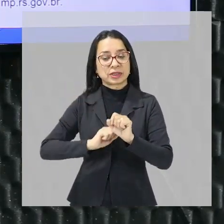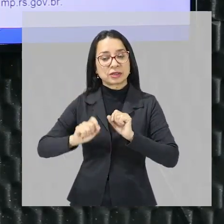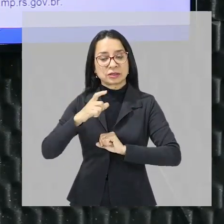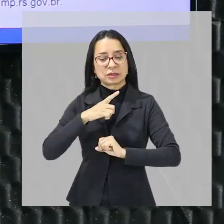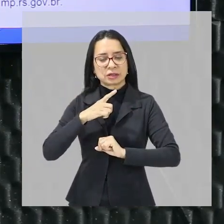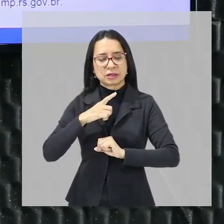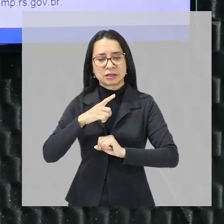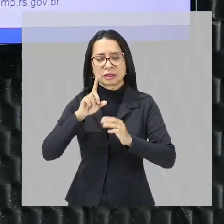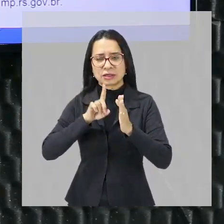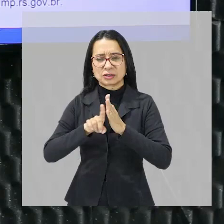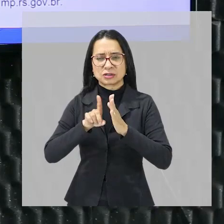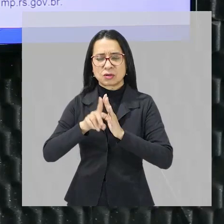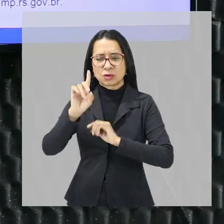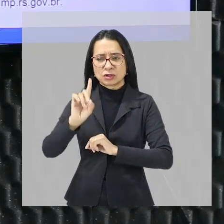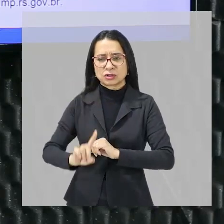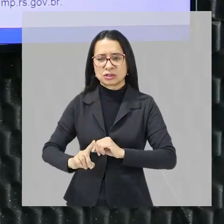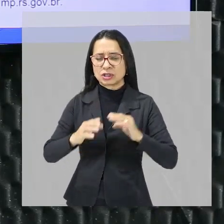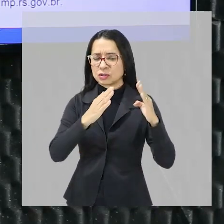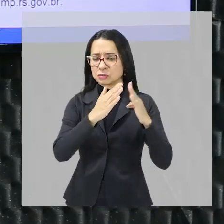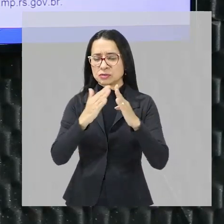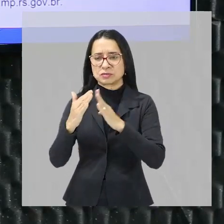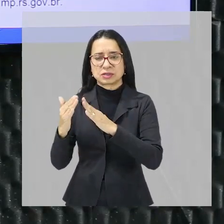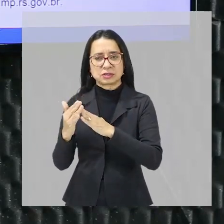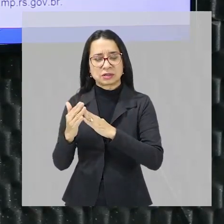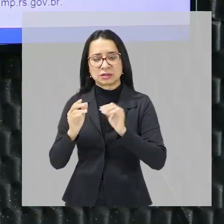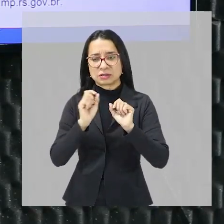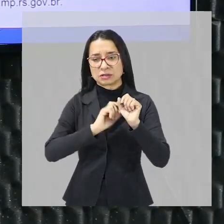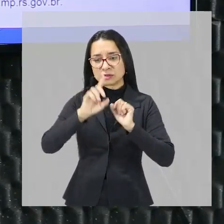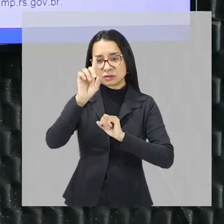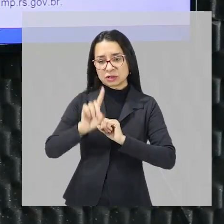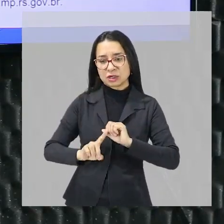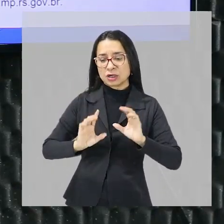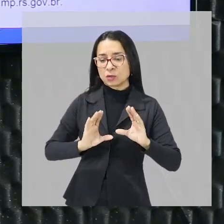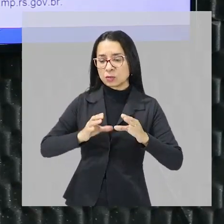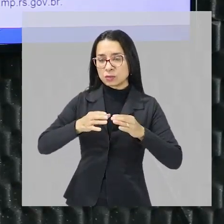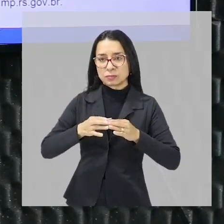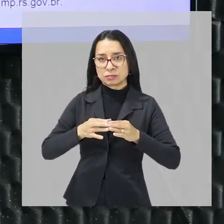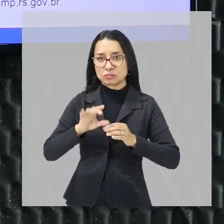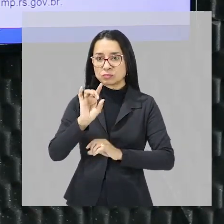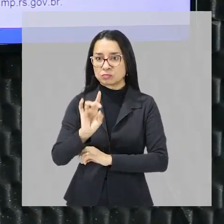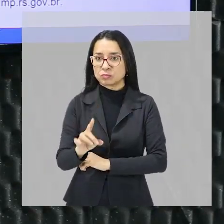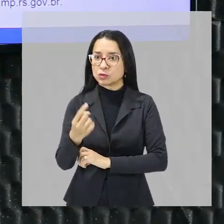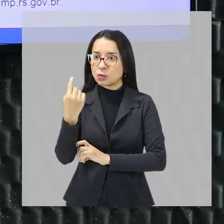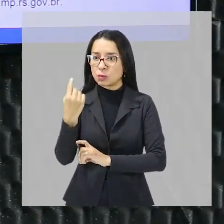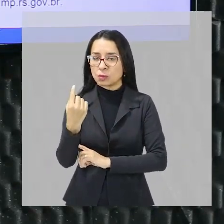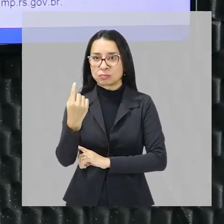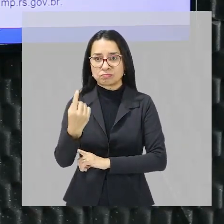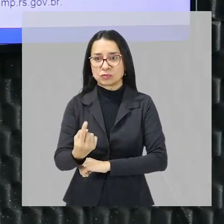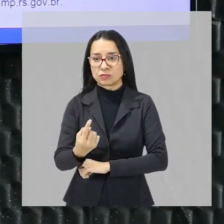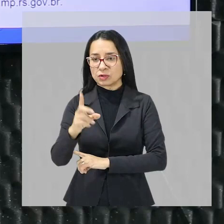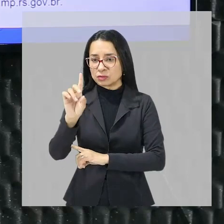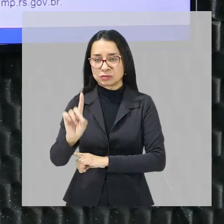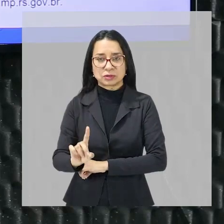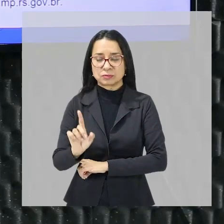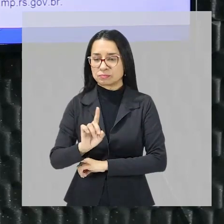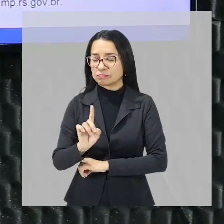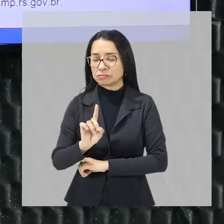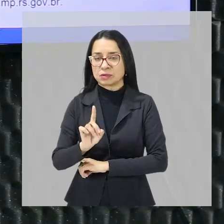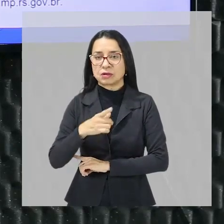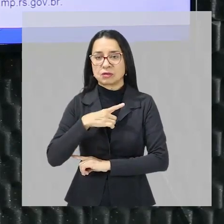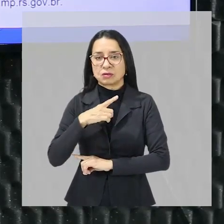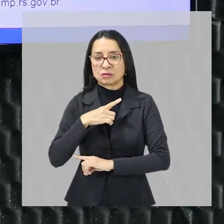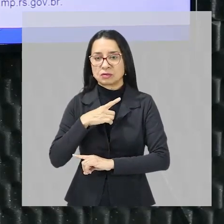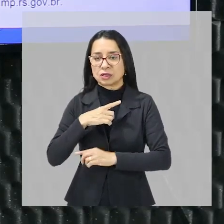de vizinhança, do direito coletivo, então tem tudo isso envolvido. Não é apenas um direito individual, mas também existe um